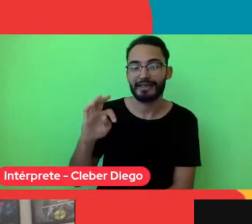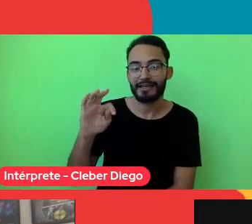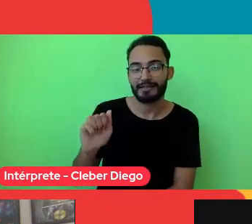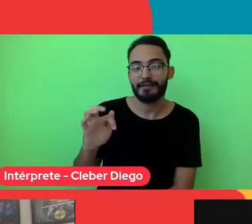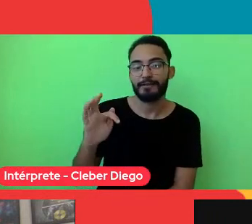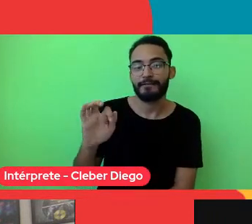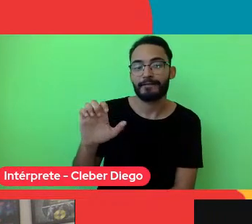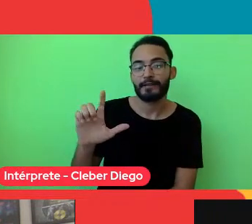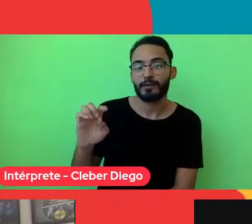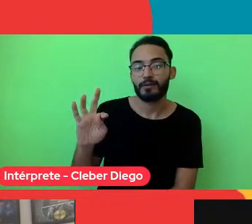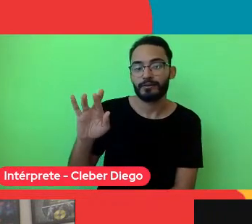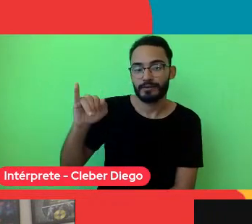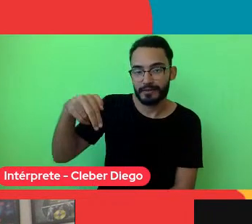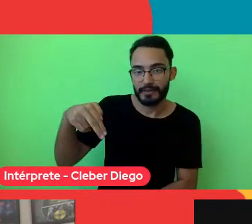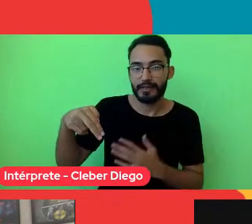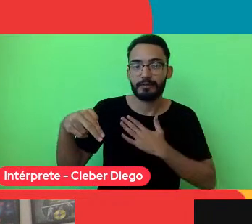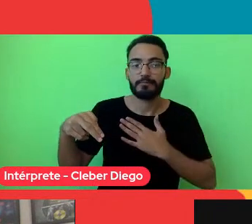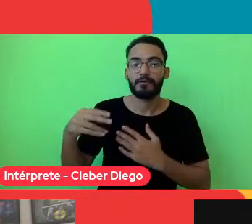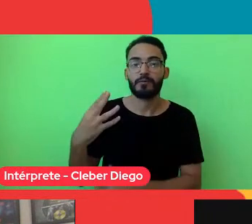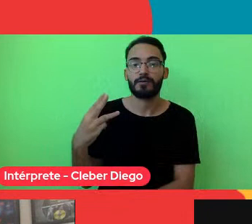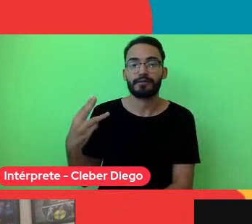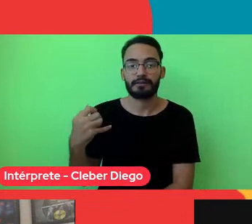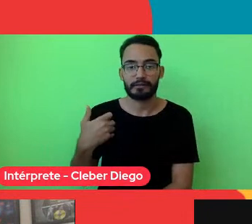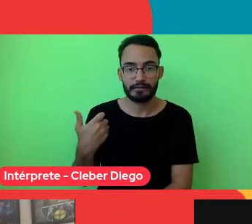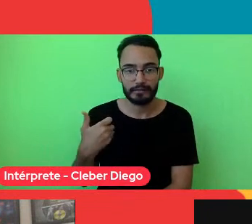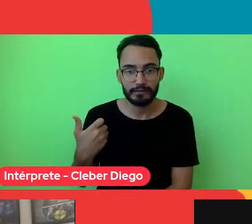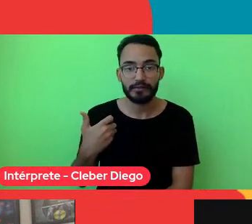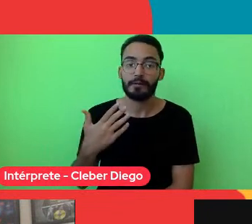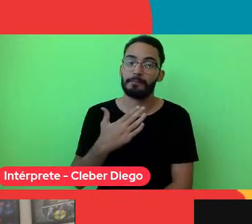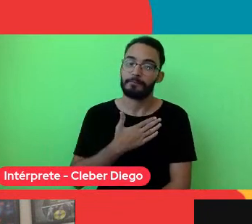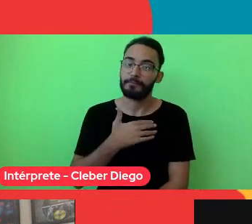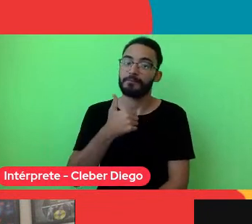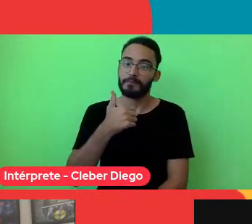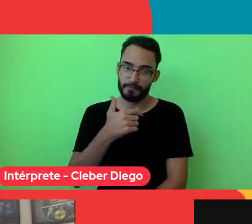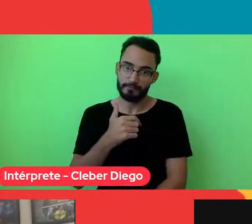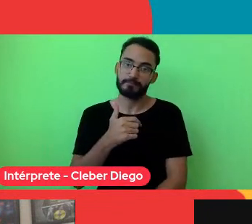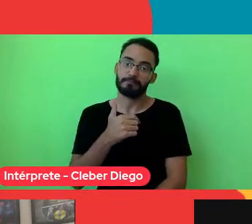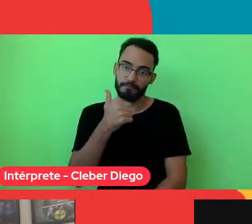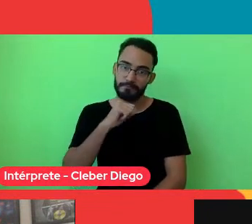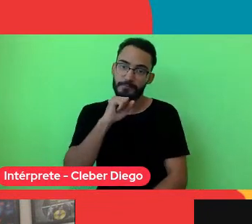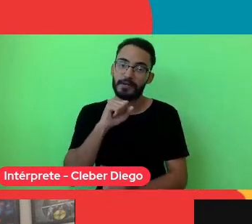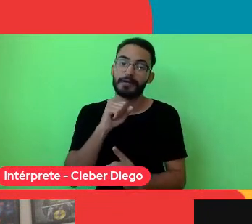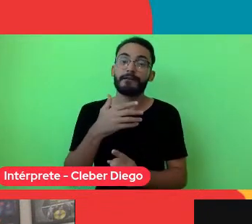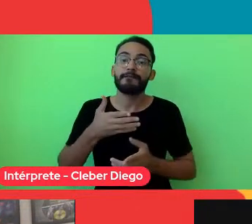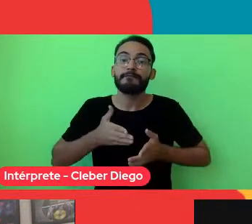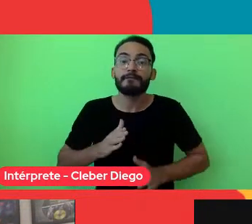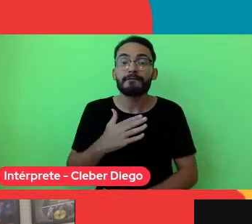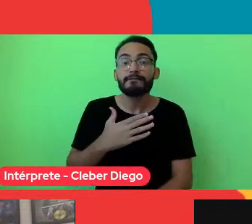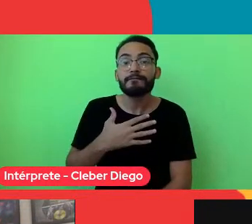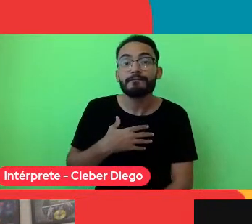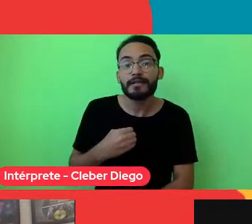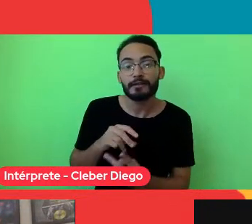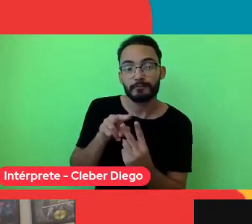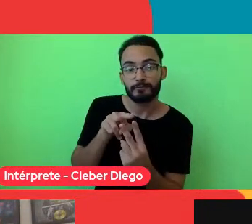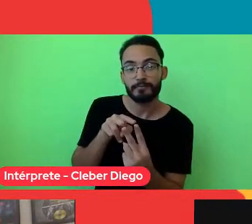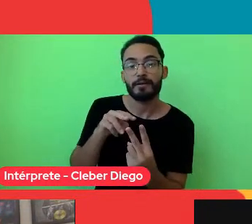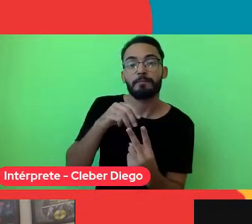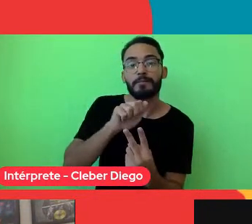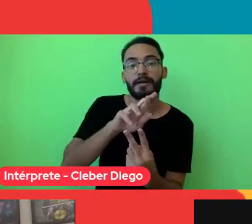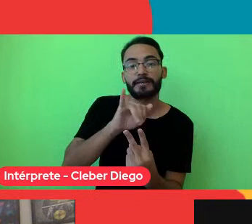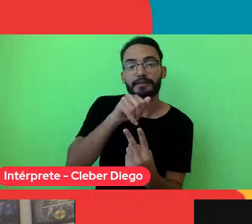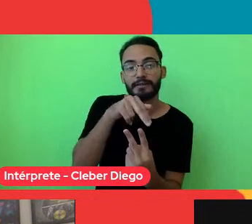tenho 43 anos, sou, antes de tudo, mãe da Mariana, de 12 anos, e da Carolina, de 8